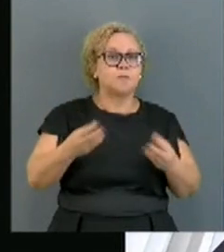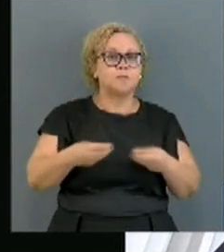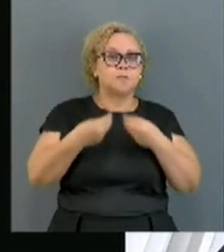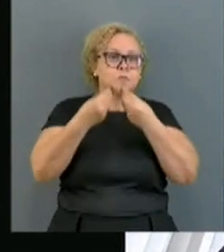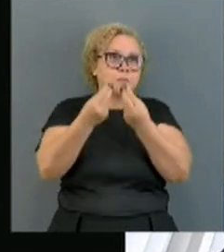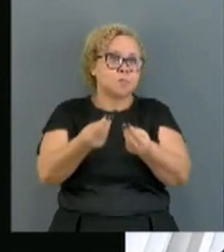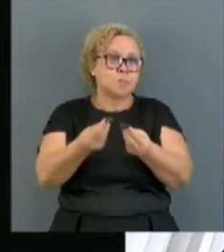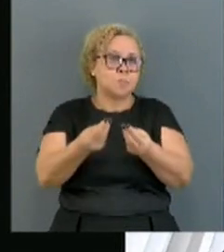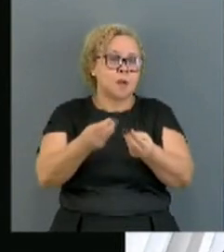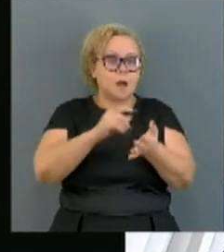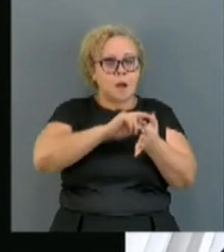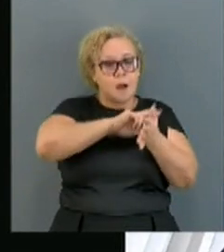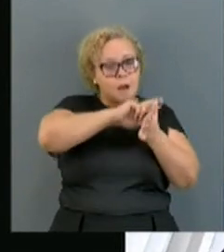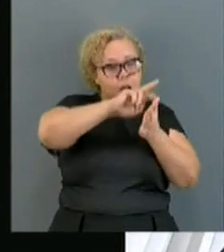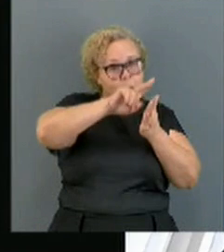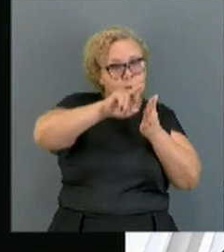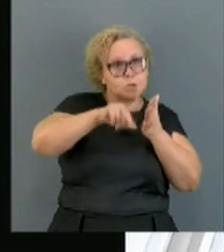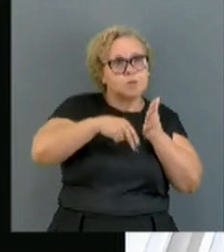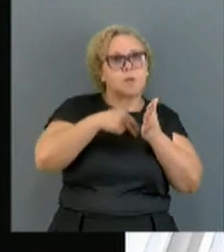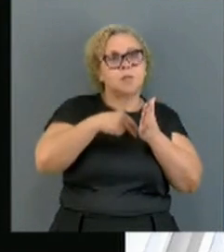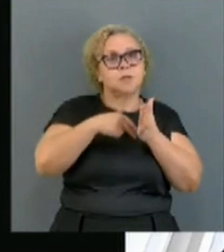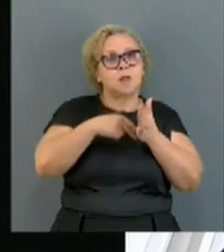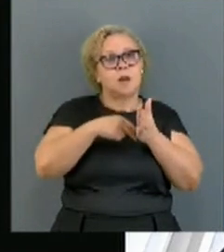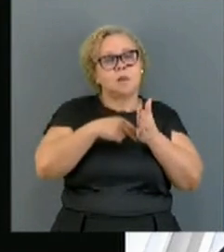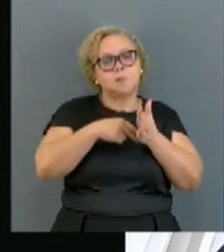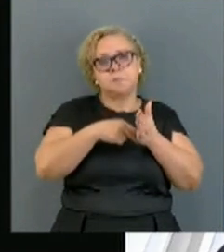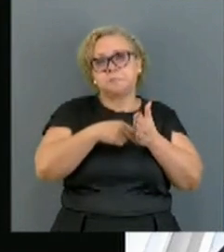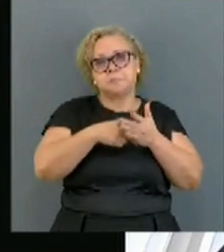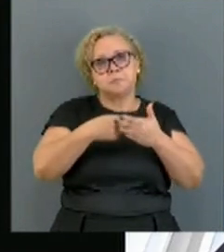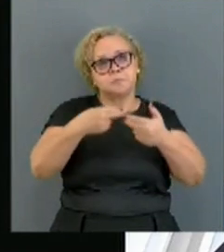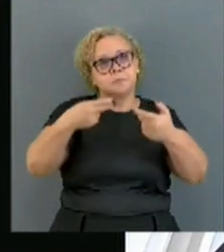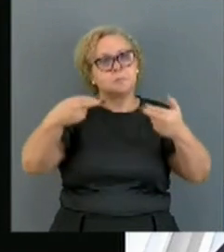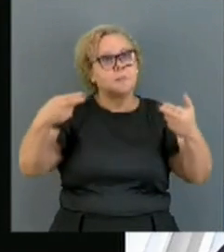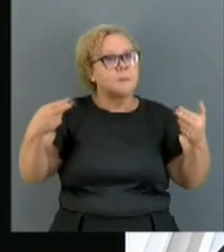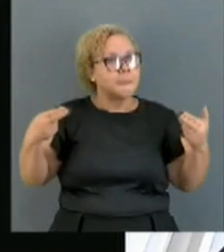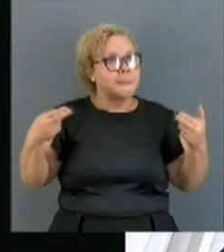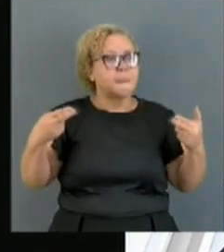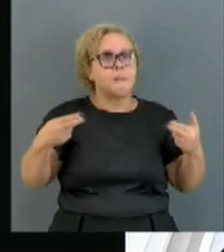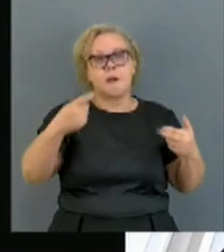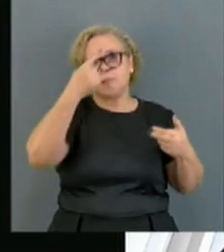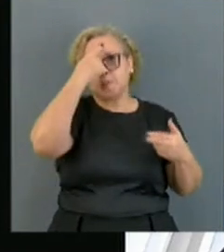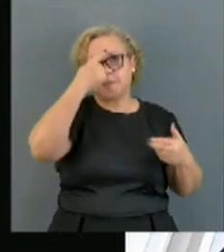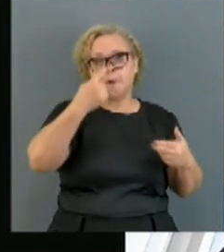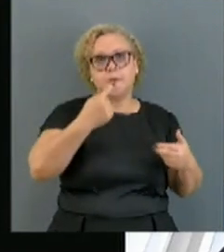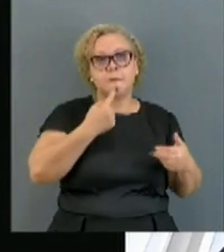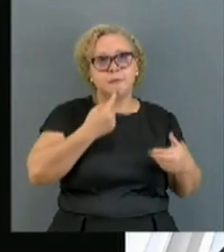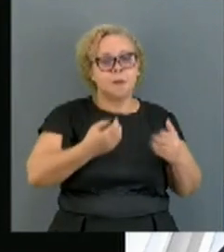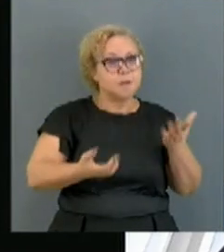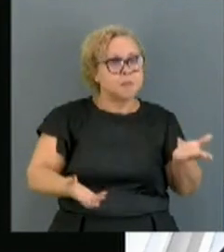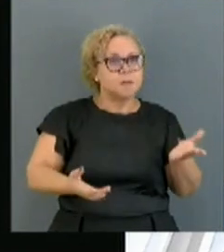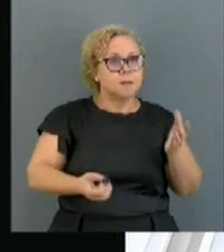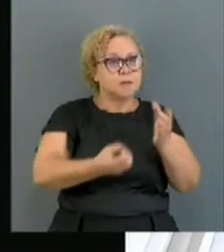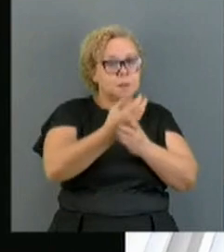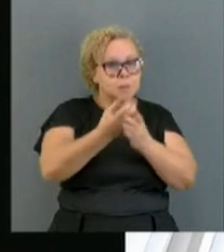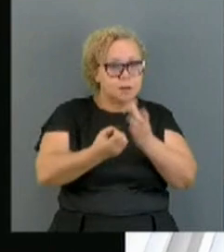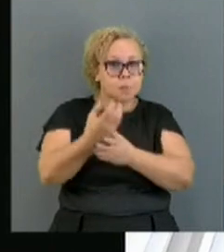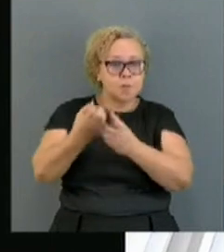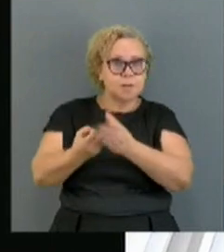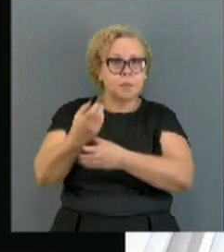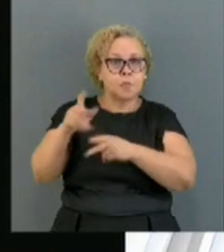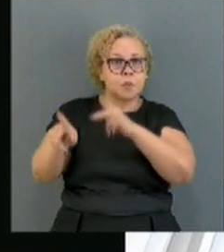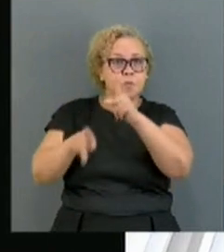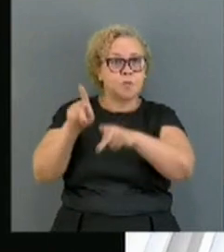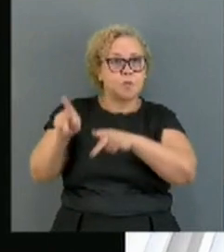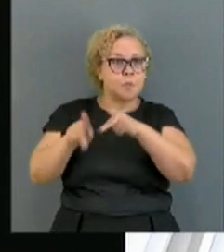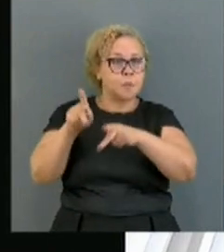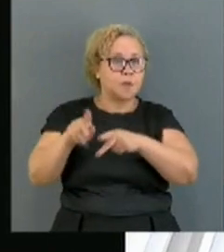a diversidade e a variedade de perfis e de formações da nossa população. O que pode ser explicação para